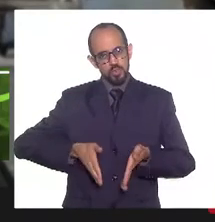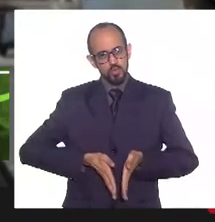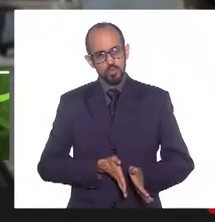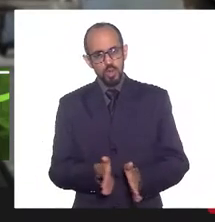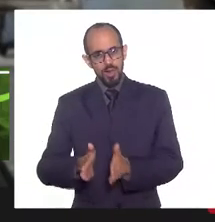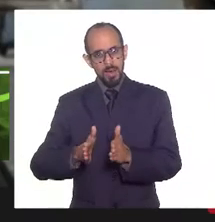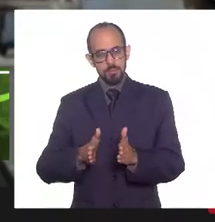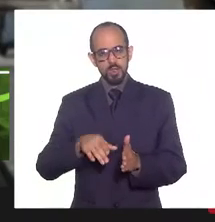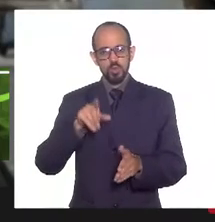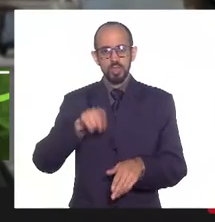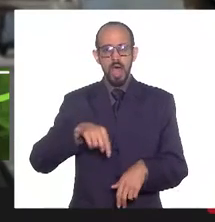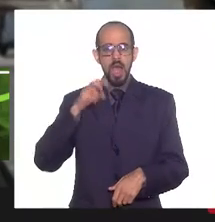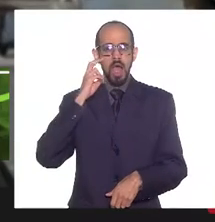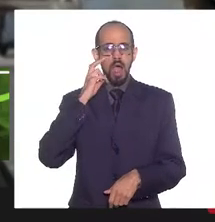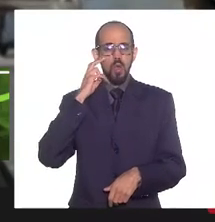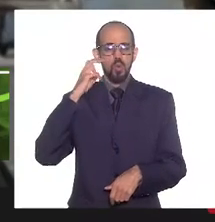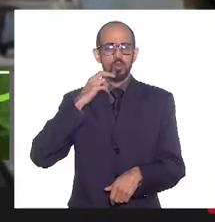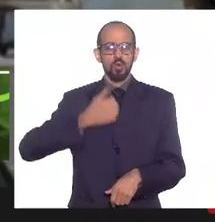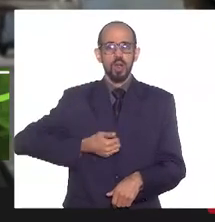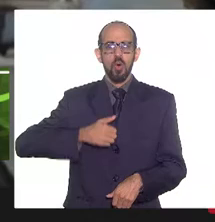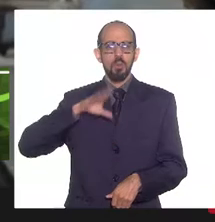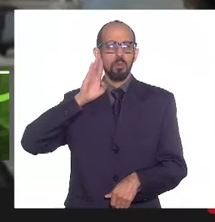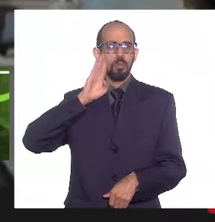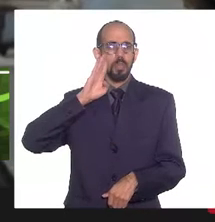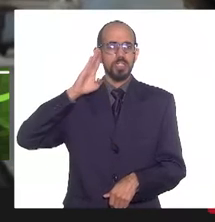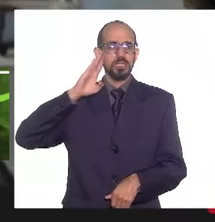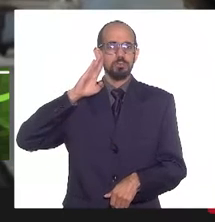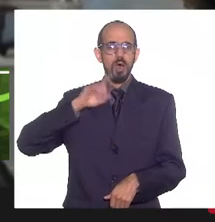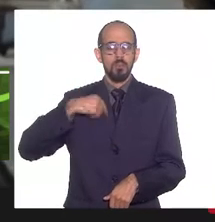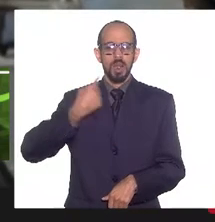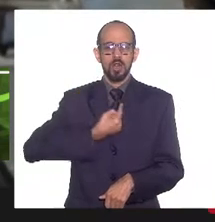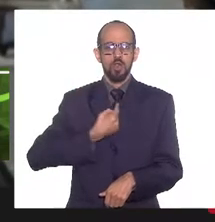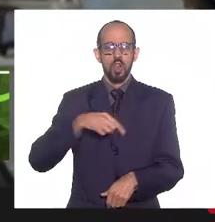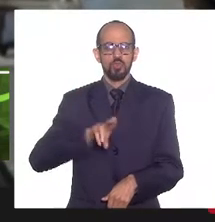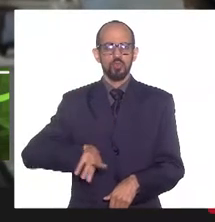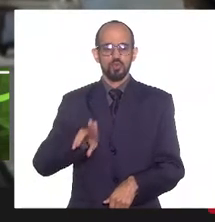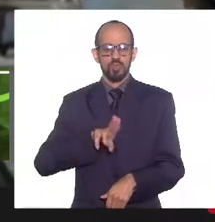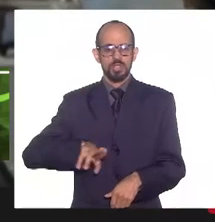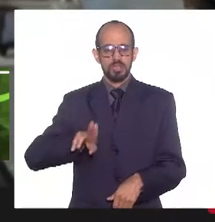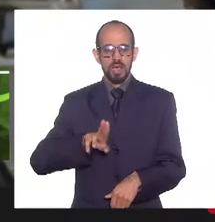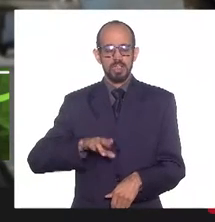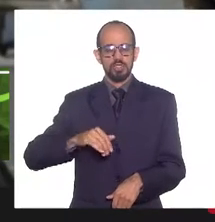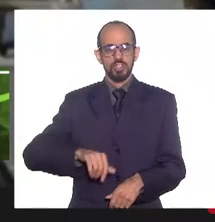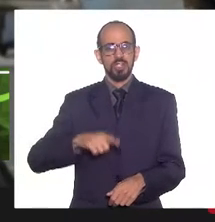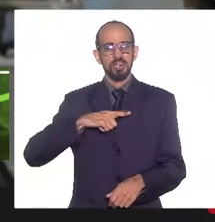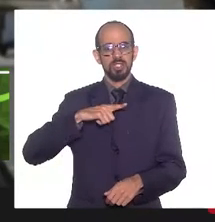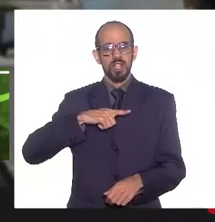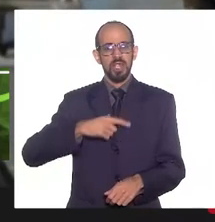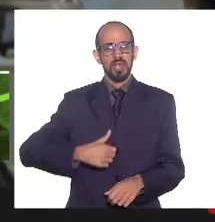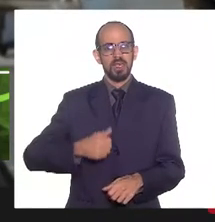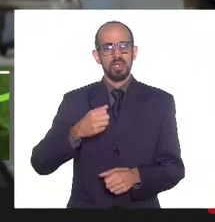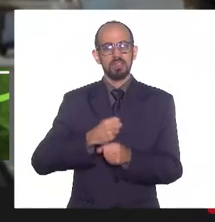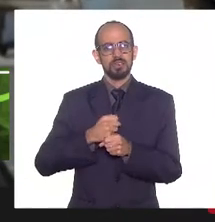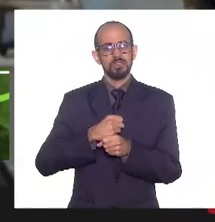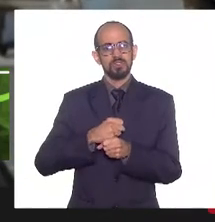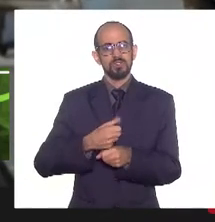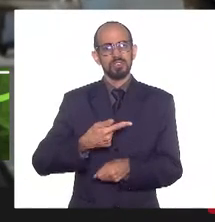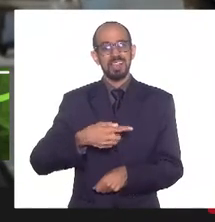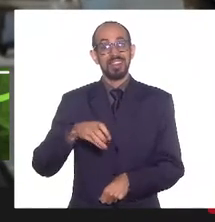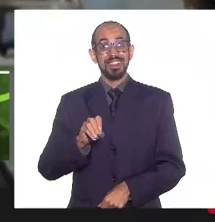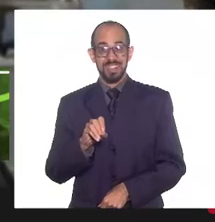cultura como o caminho prioritário para a nossa Universidade que completa 70 anos deputado Valdeck